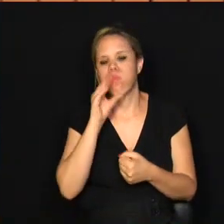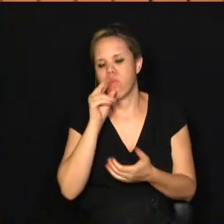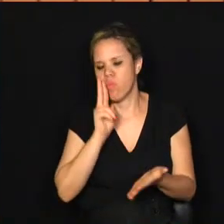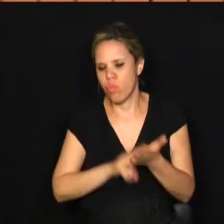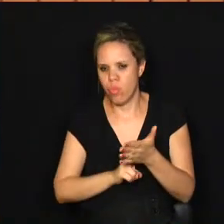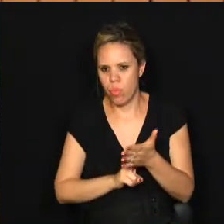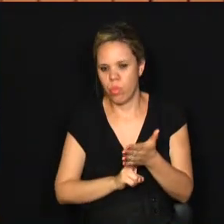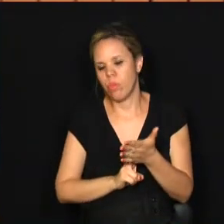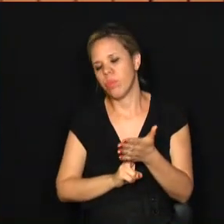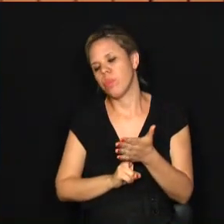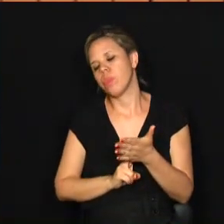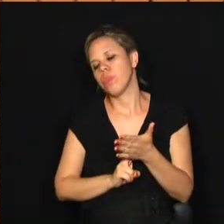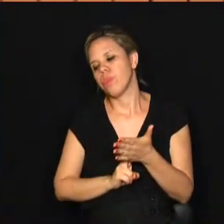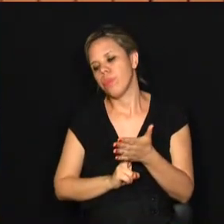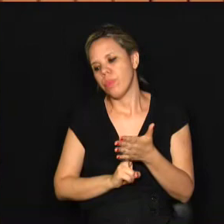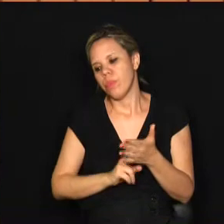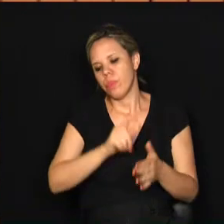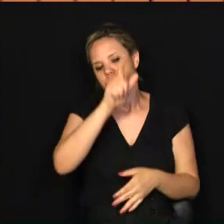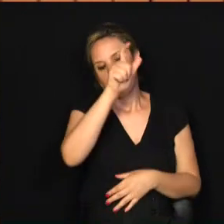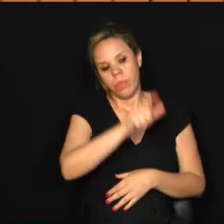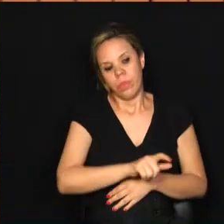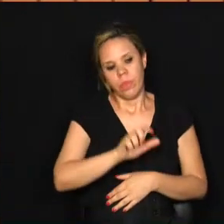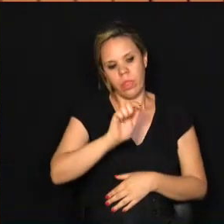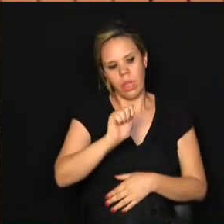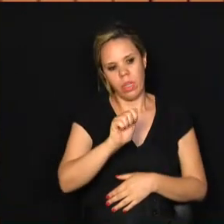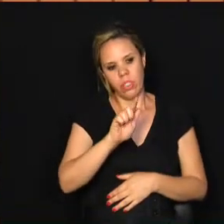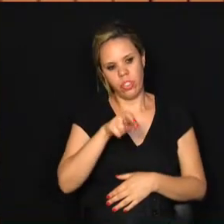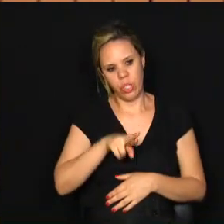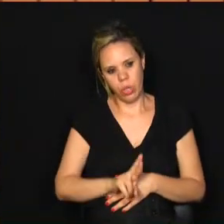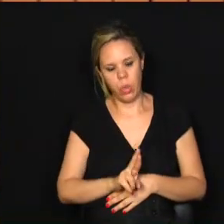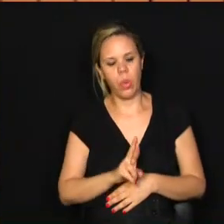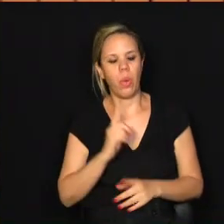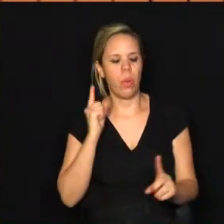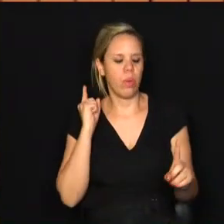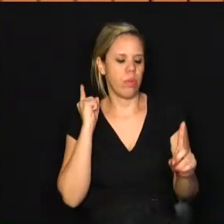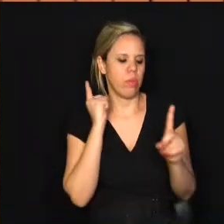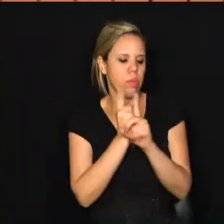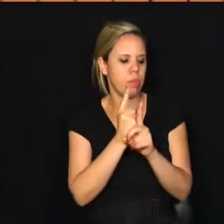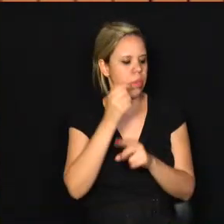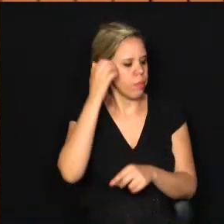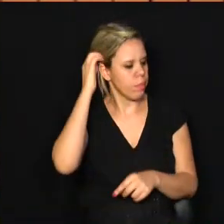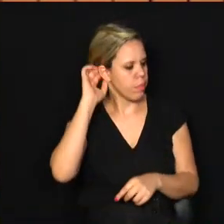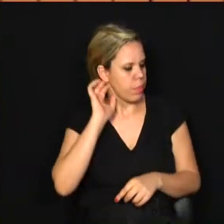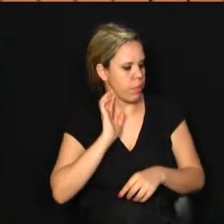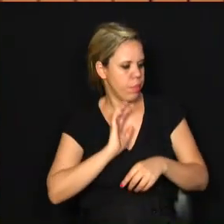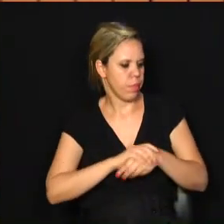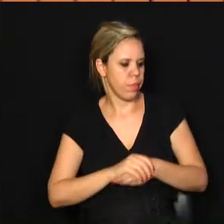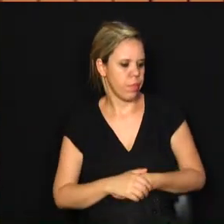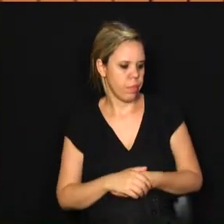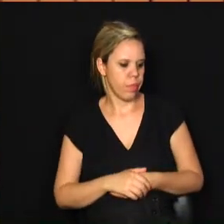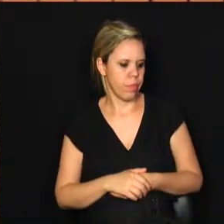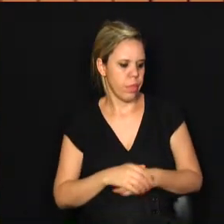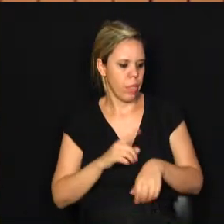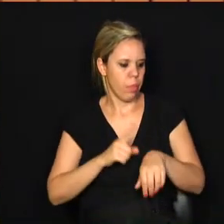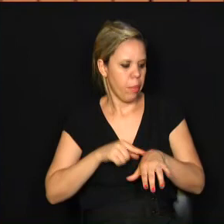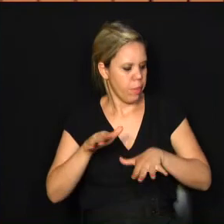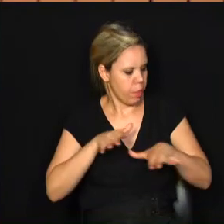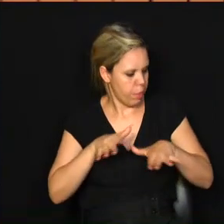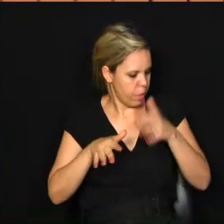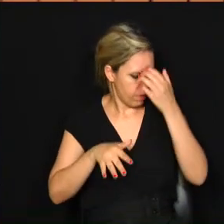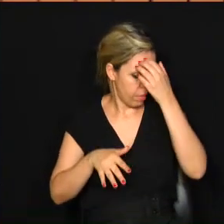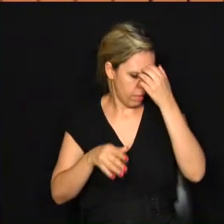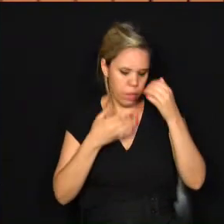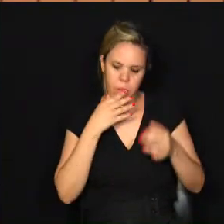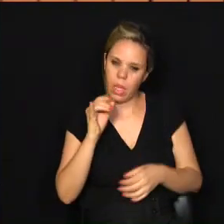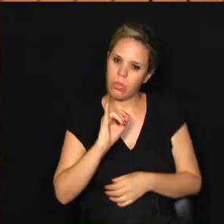Correio, na pessoa do Agenor, que eu encontrei aí no momento de mobilização aí em